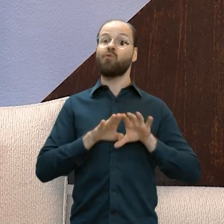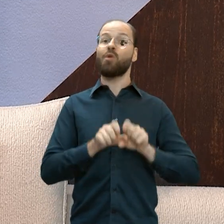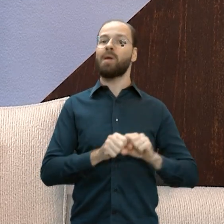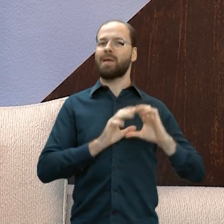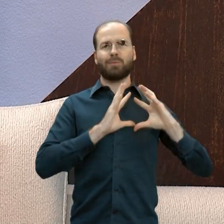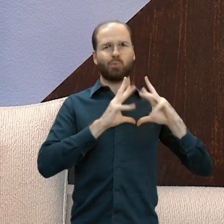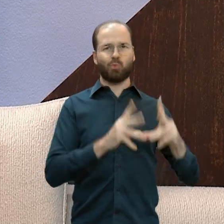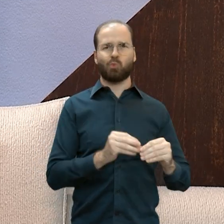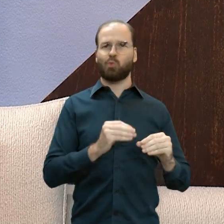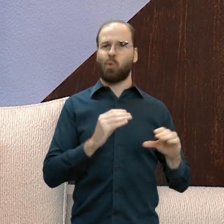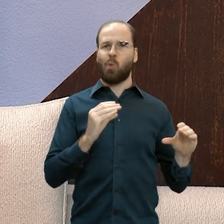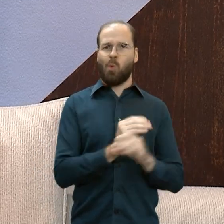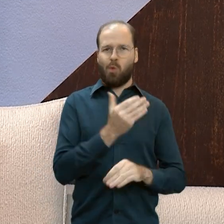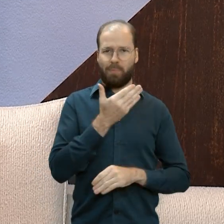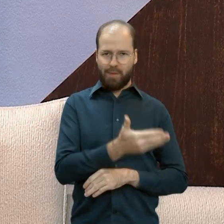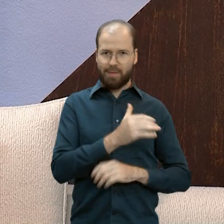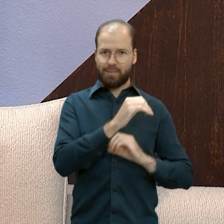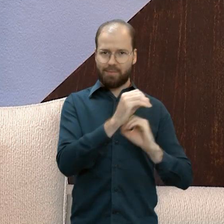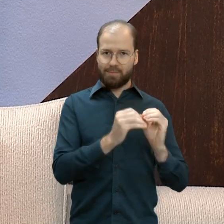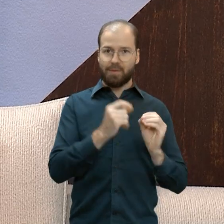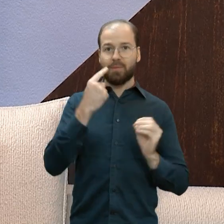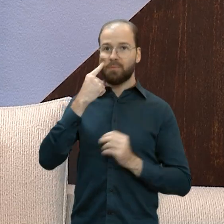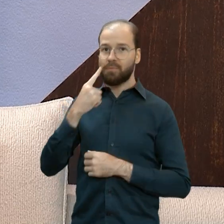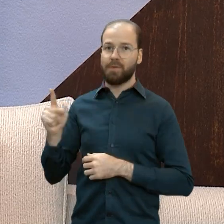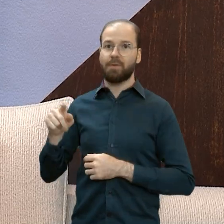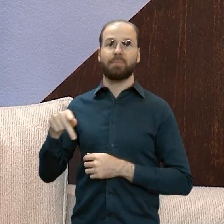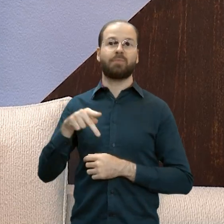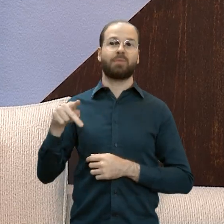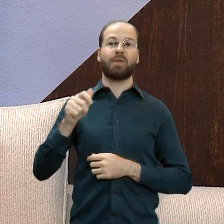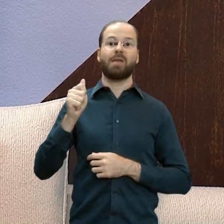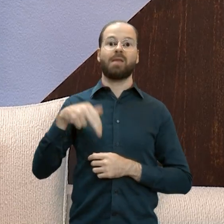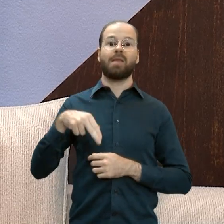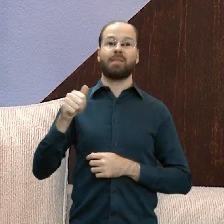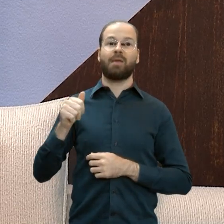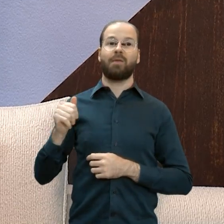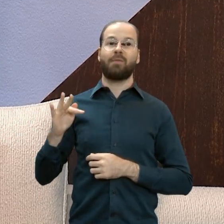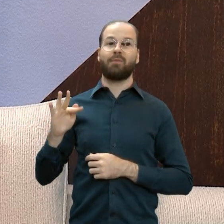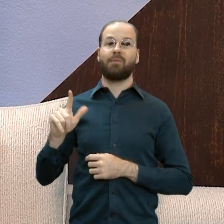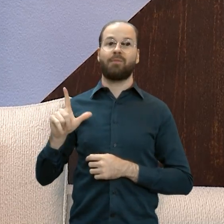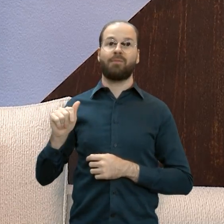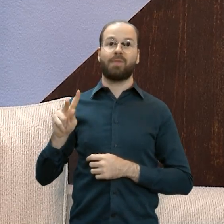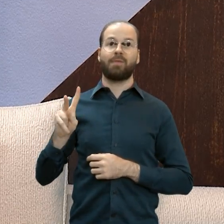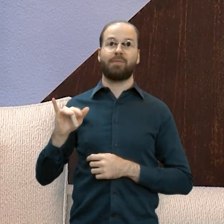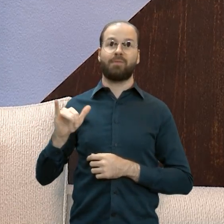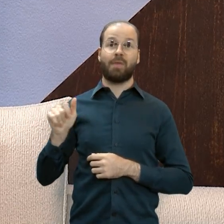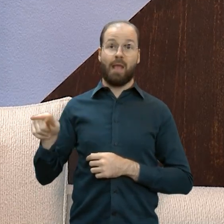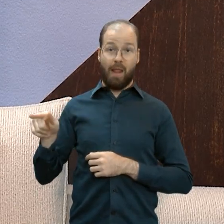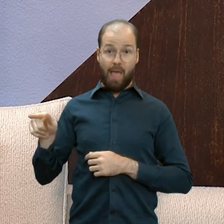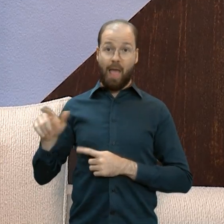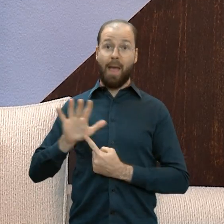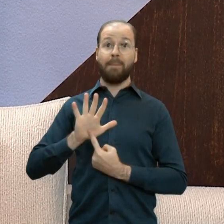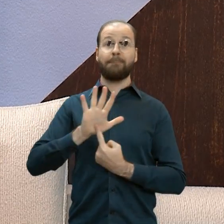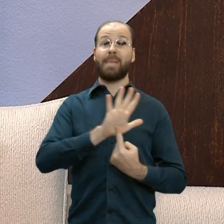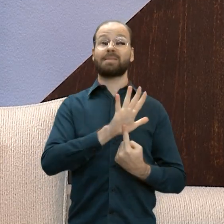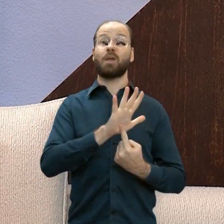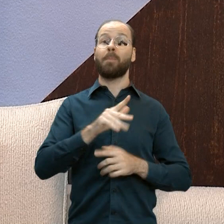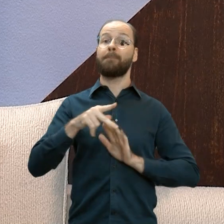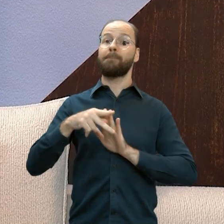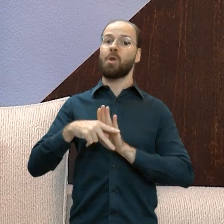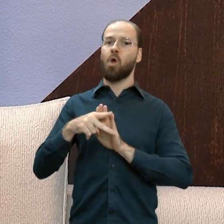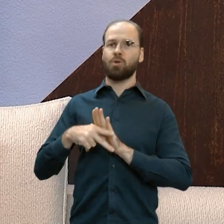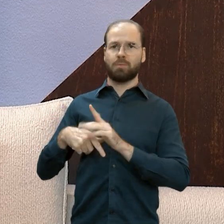UFG, e quando eu vi ali a professora Ana Flávia fazendo a apresentação do projeto, ela tem um trabalho belíssimo, né? Eu me